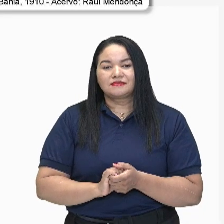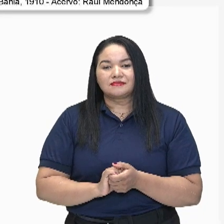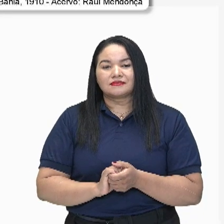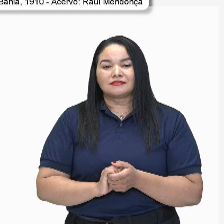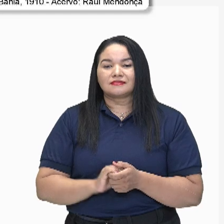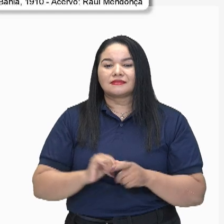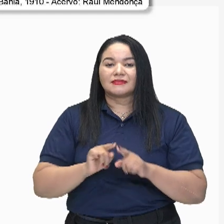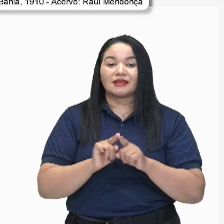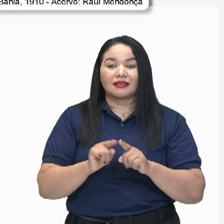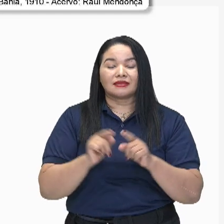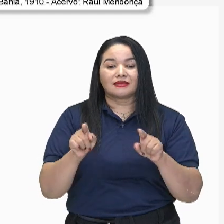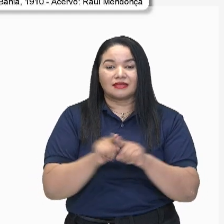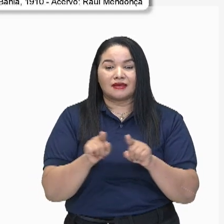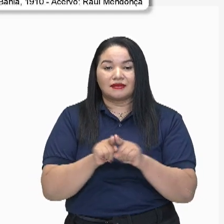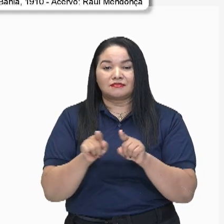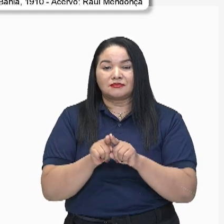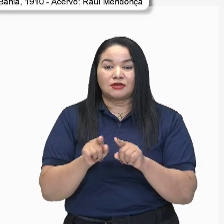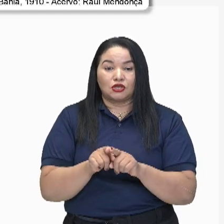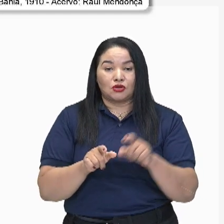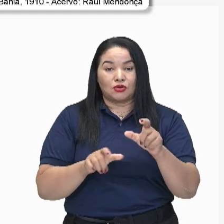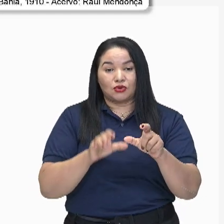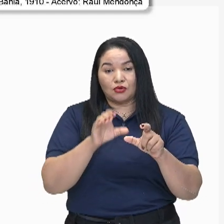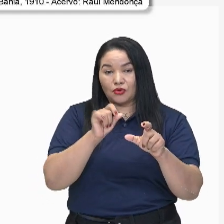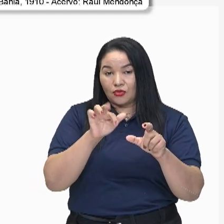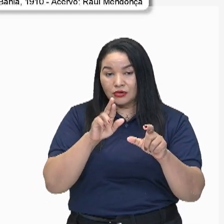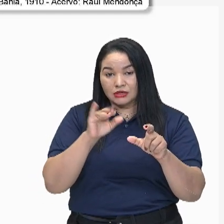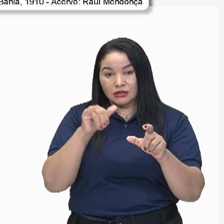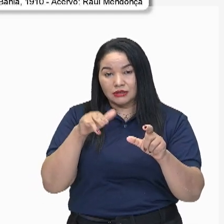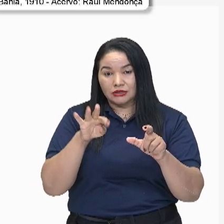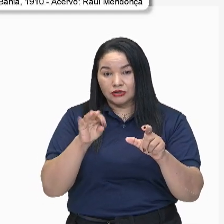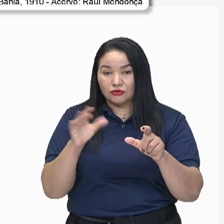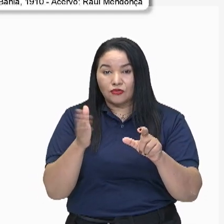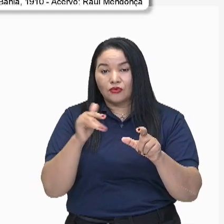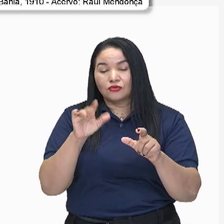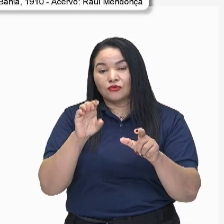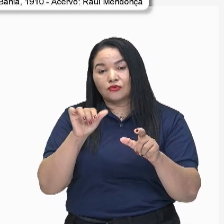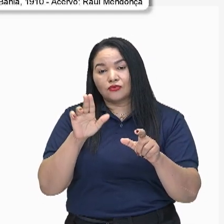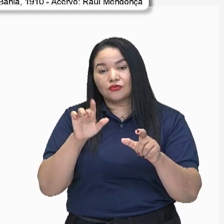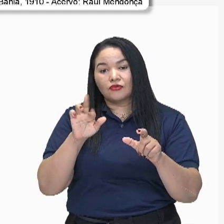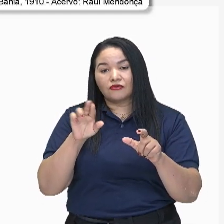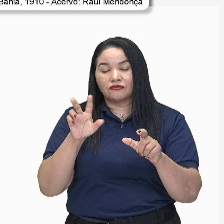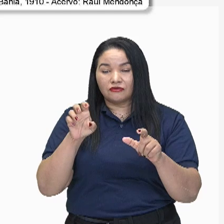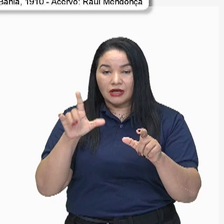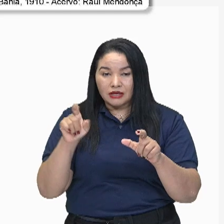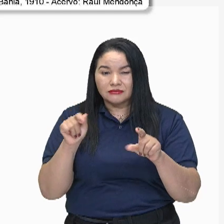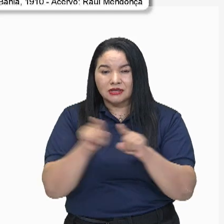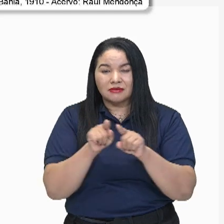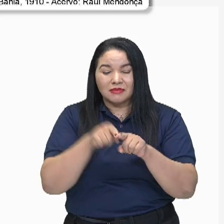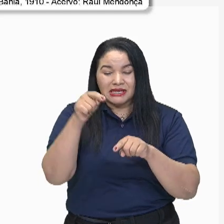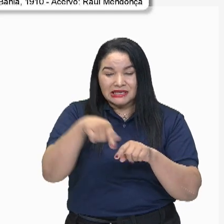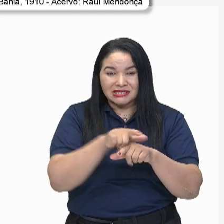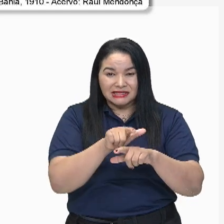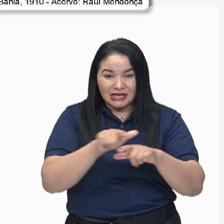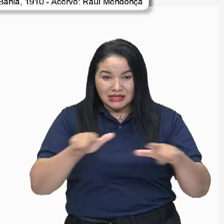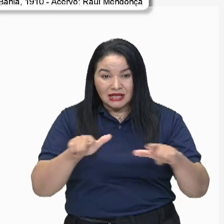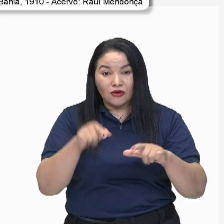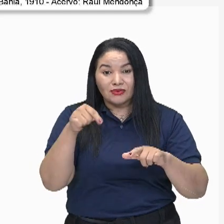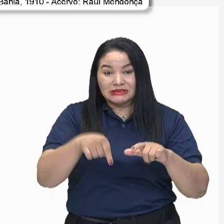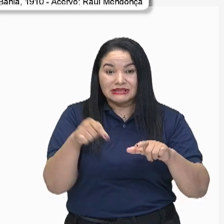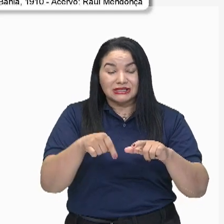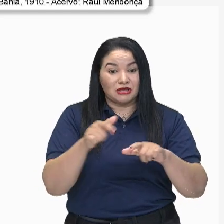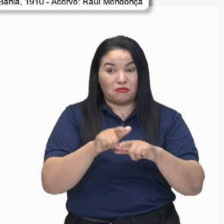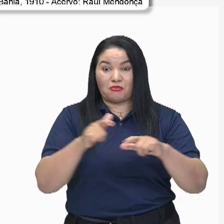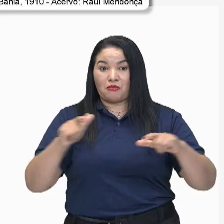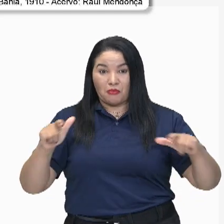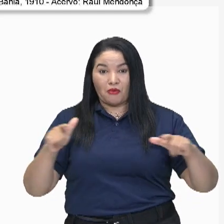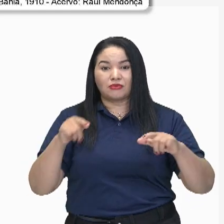Para os de Corinto e do Curvelo, então, o aqui não é dito sertão? Ah, que tem maior, lugar